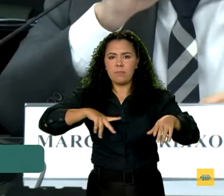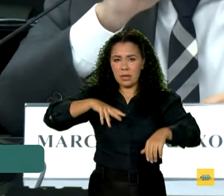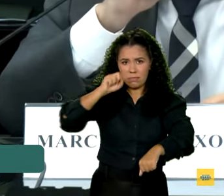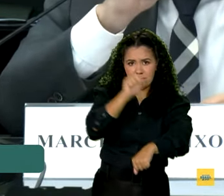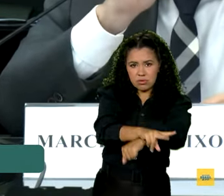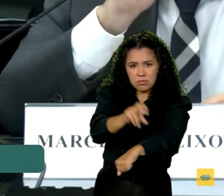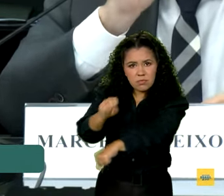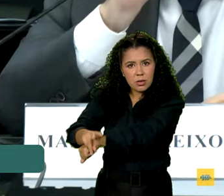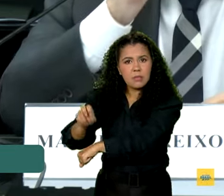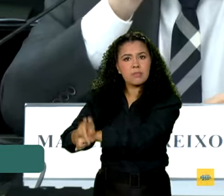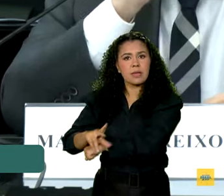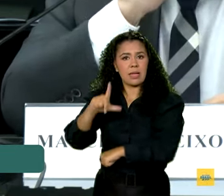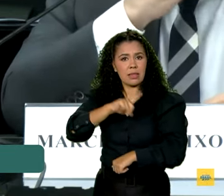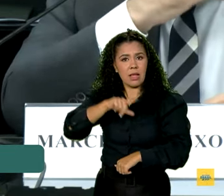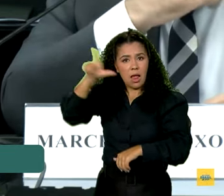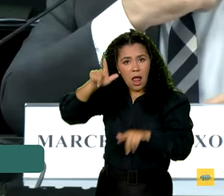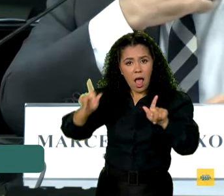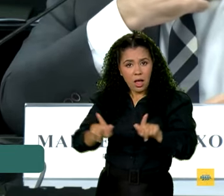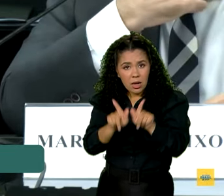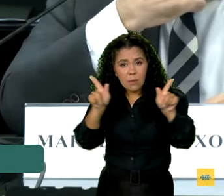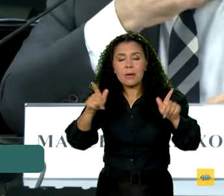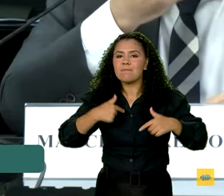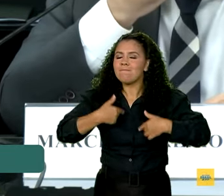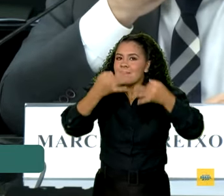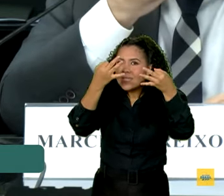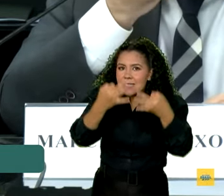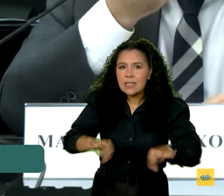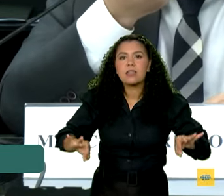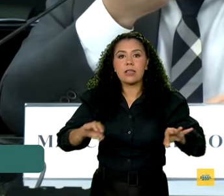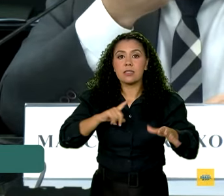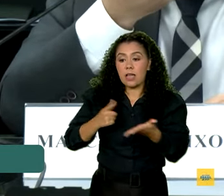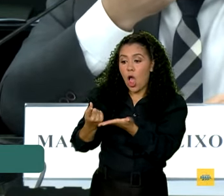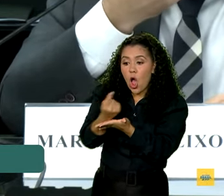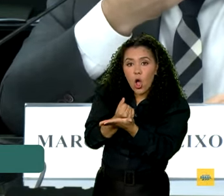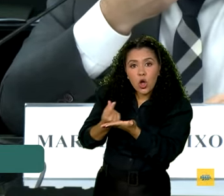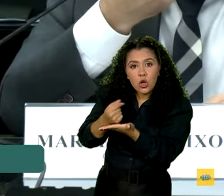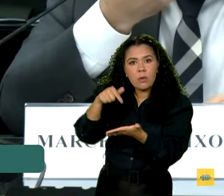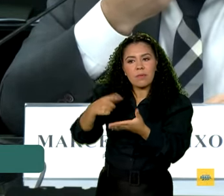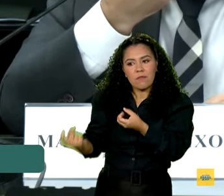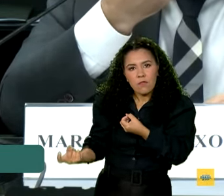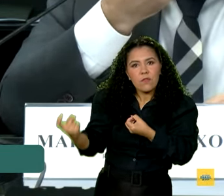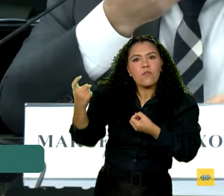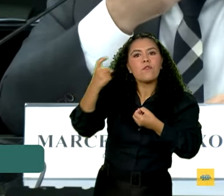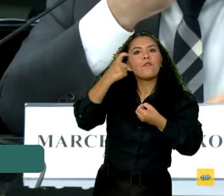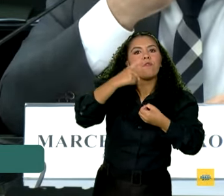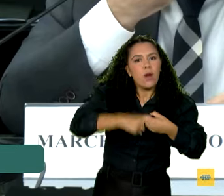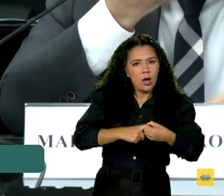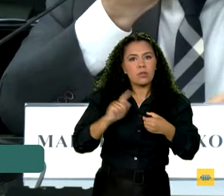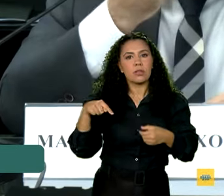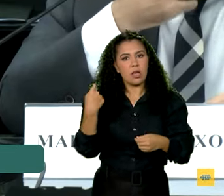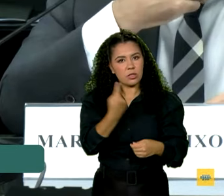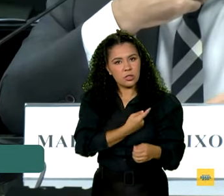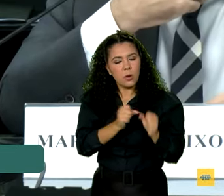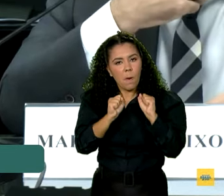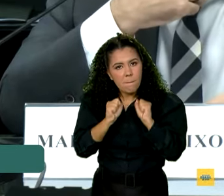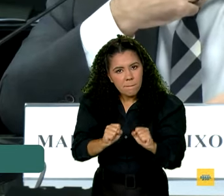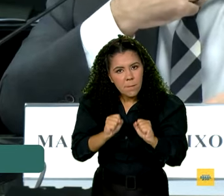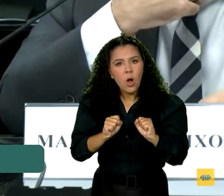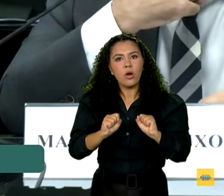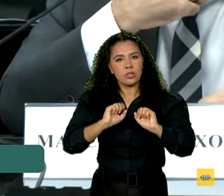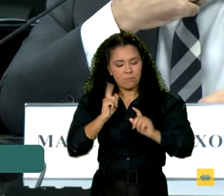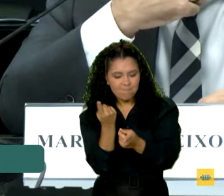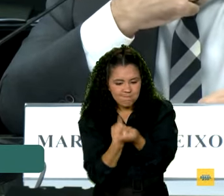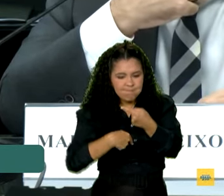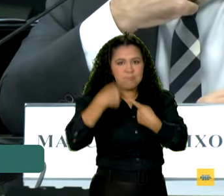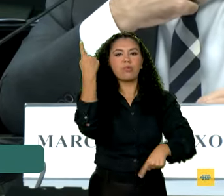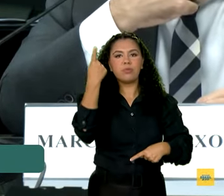Gramado. E eu tenho certeza que está ávido para que a economia seja retomada e que nós possamos virar a página desse